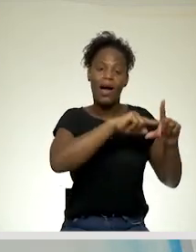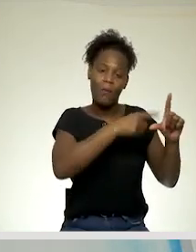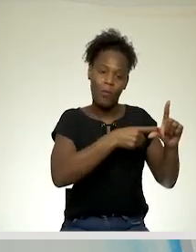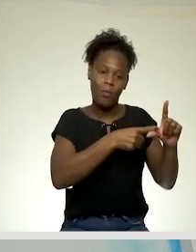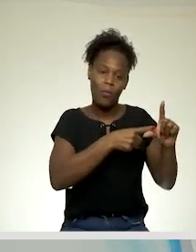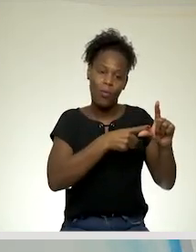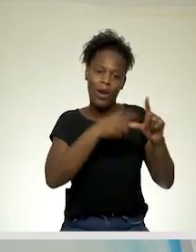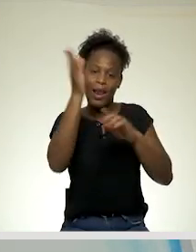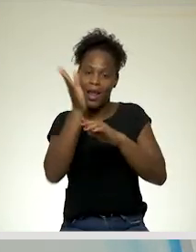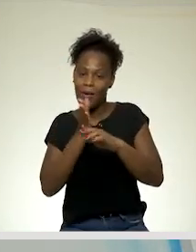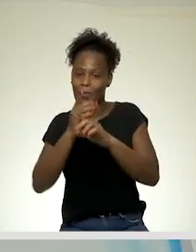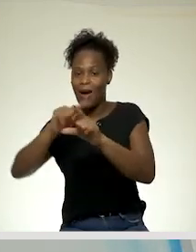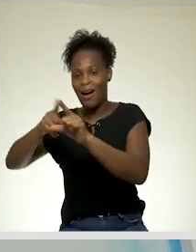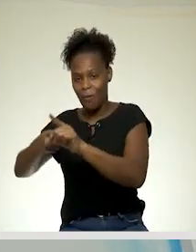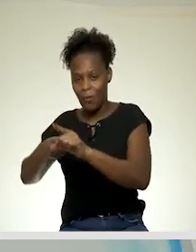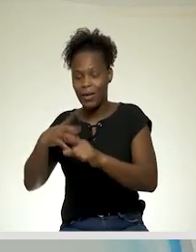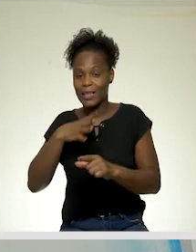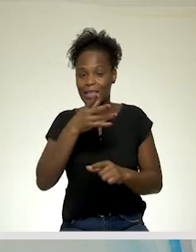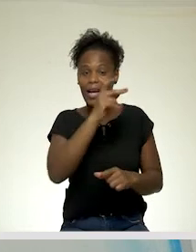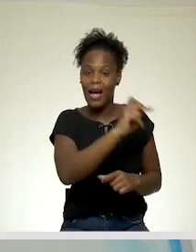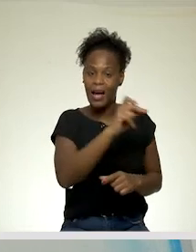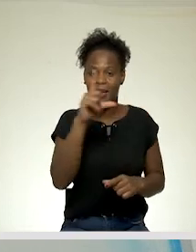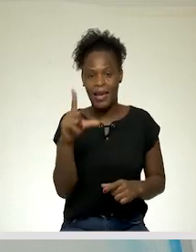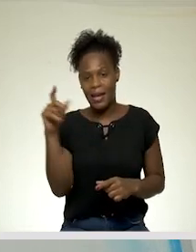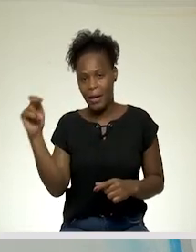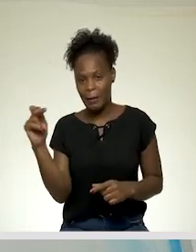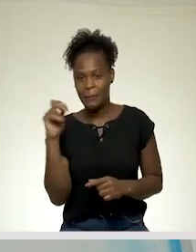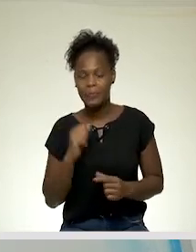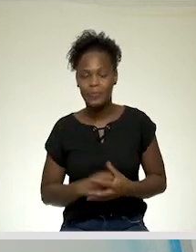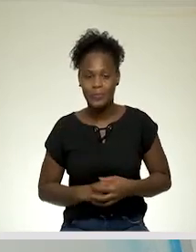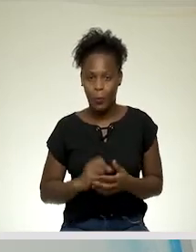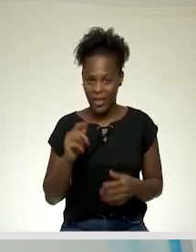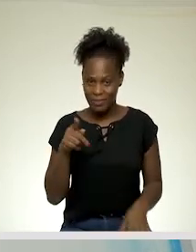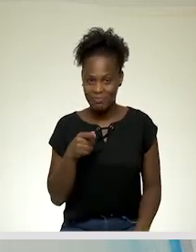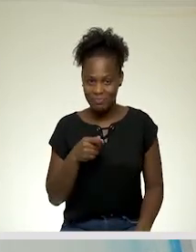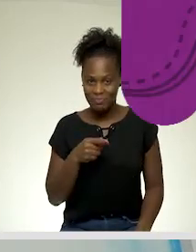ângulo, lado, ângulo, ou seja, A, L, A. Ok?